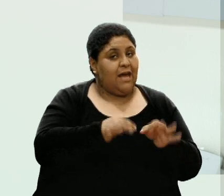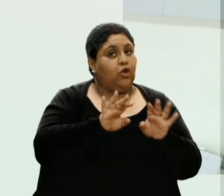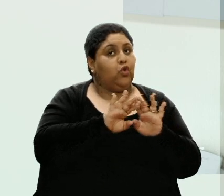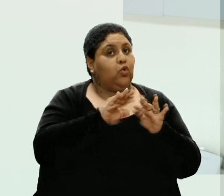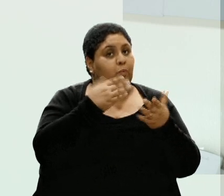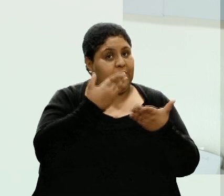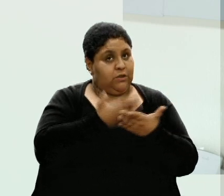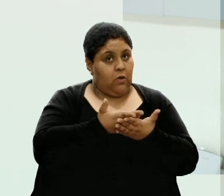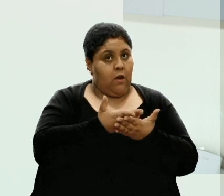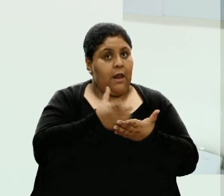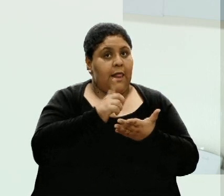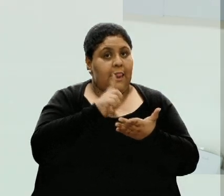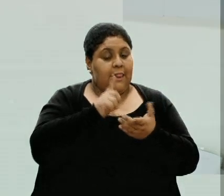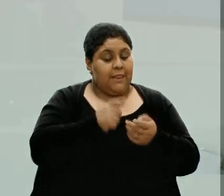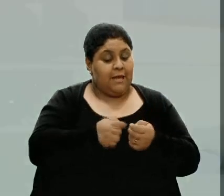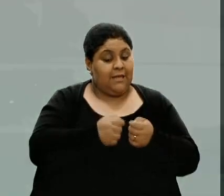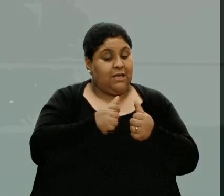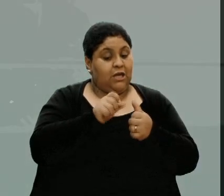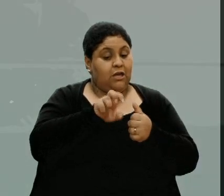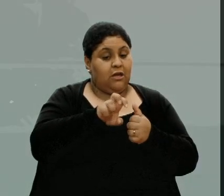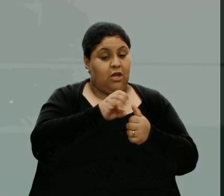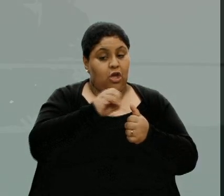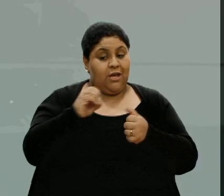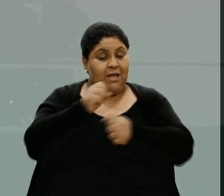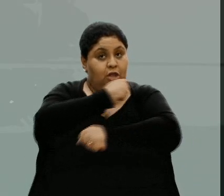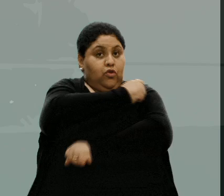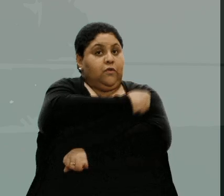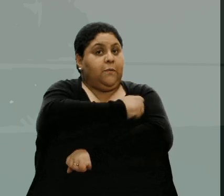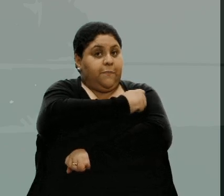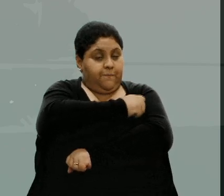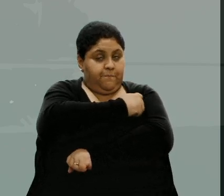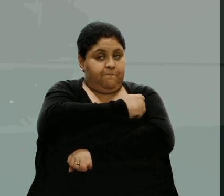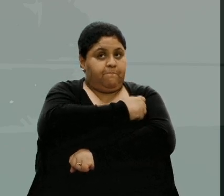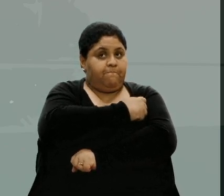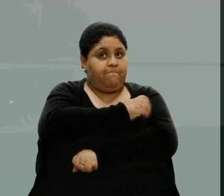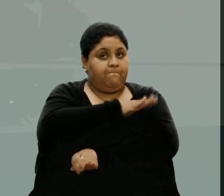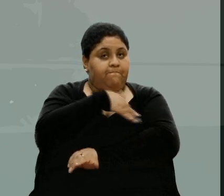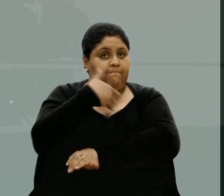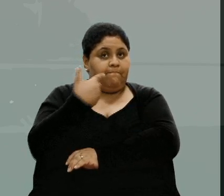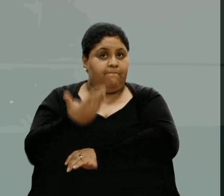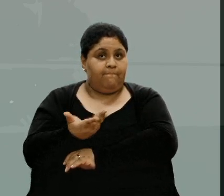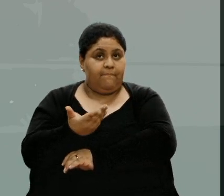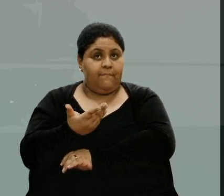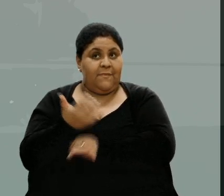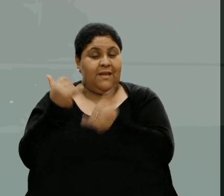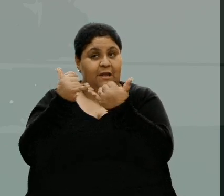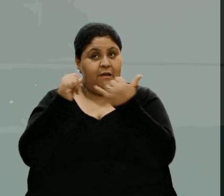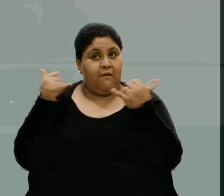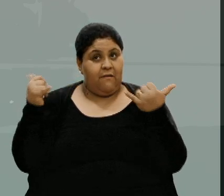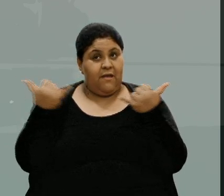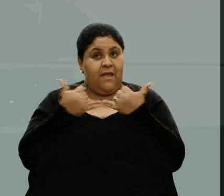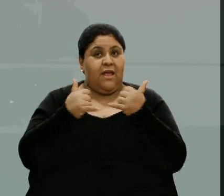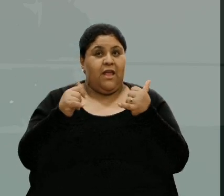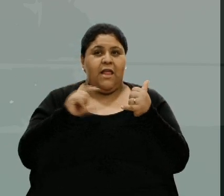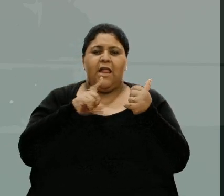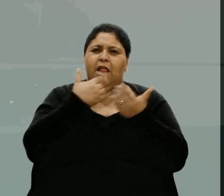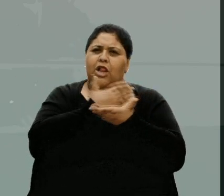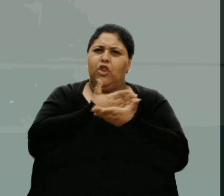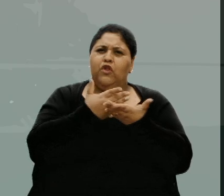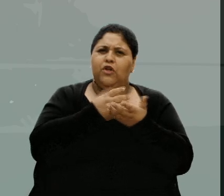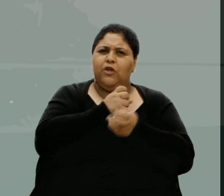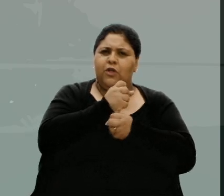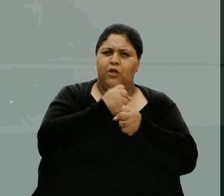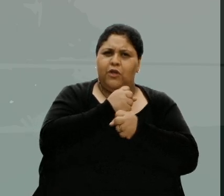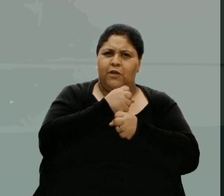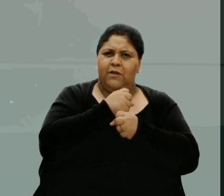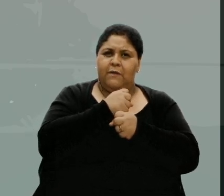tem quase 500 estudantes, em relação à parte elétrica. Ainda no início do ano, mas desde